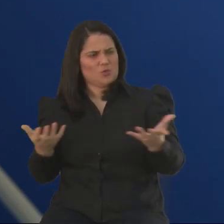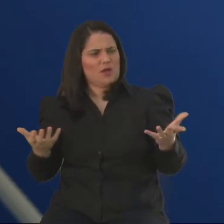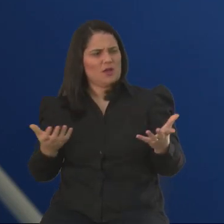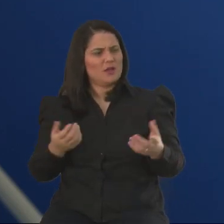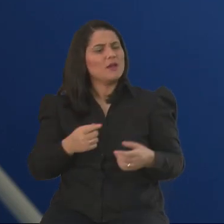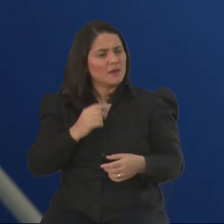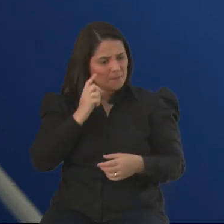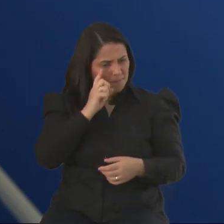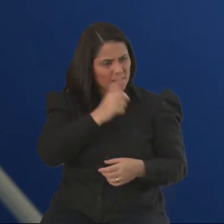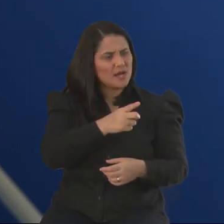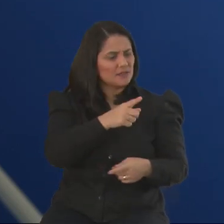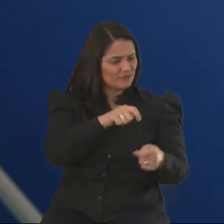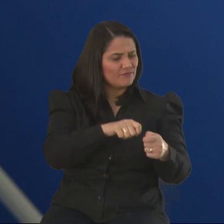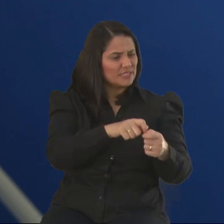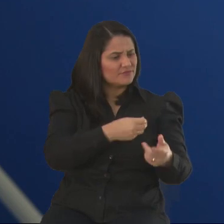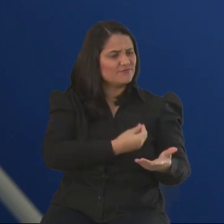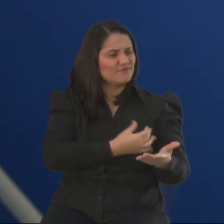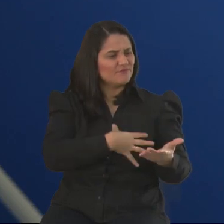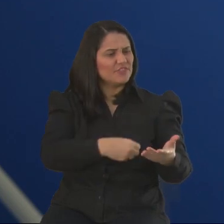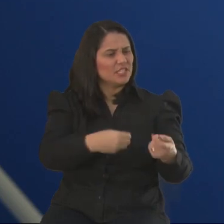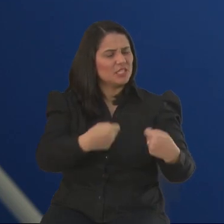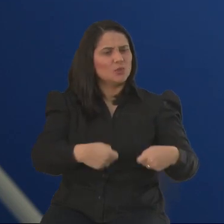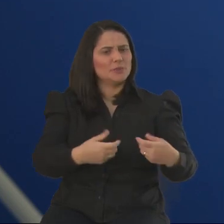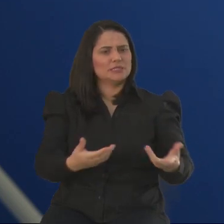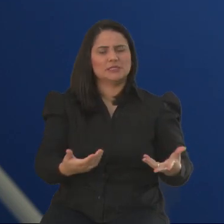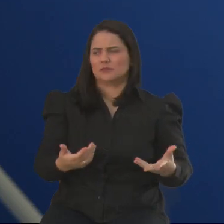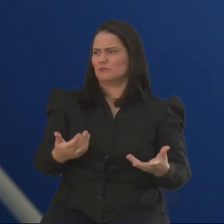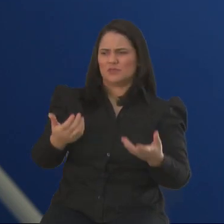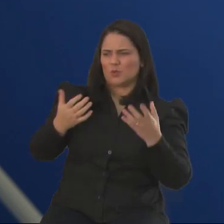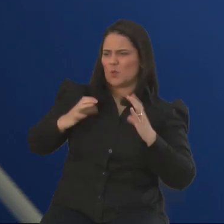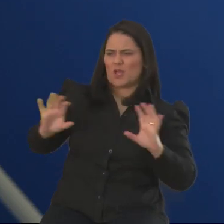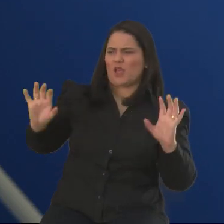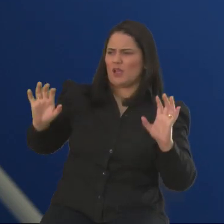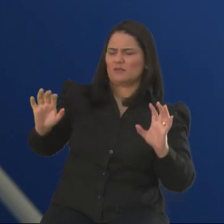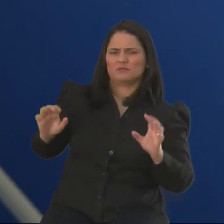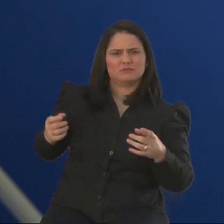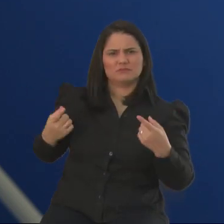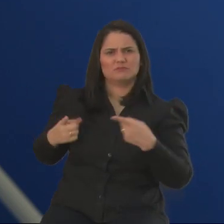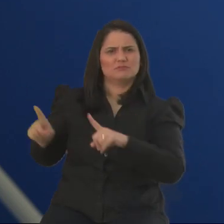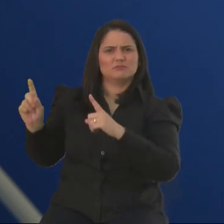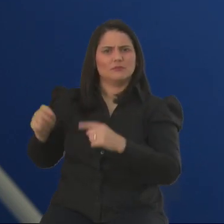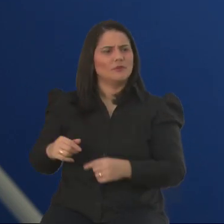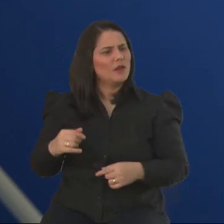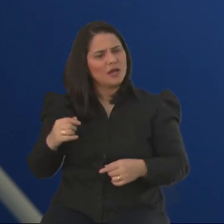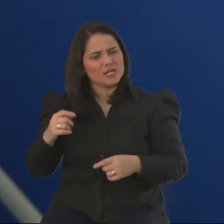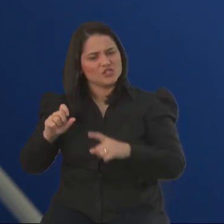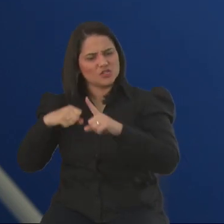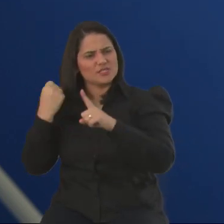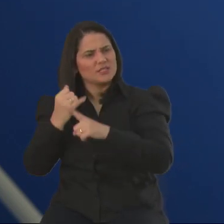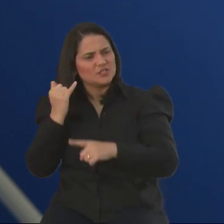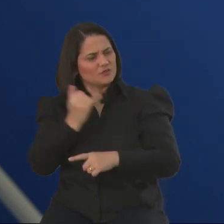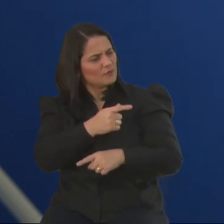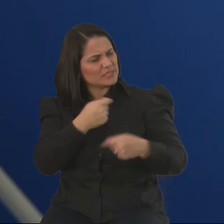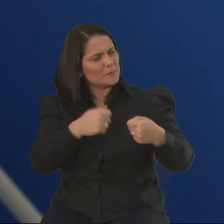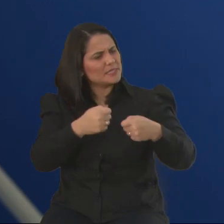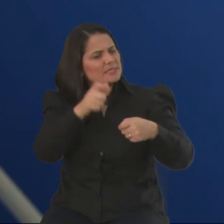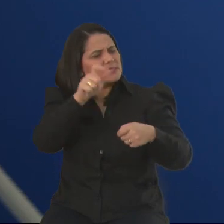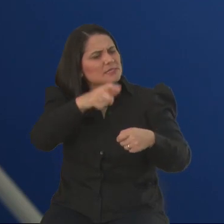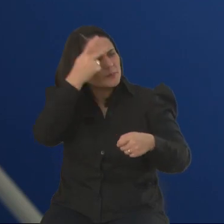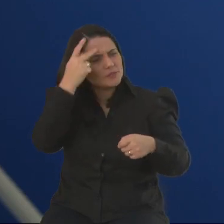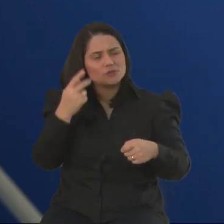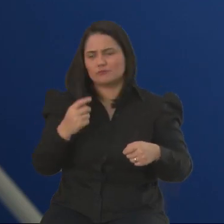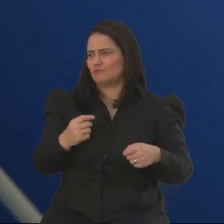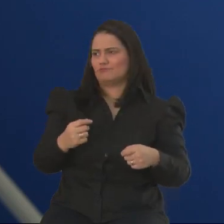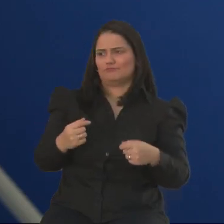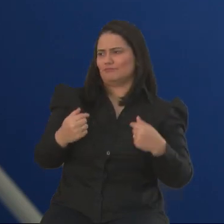filhos. Não fez. Repudiou a sociedade. Você precisa de alguém. E ela não